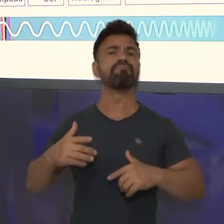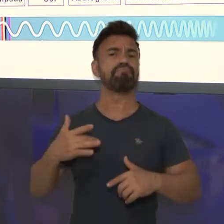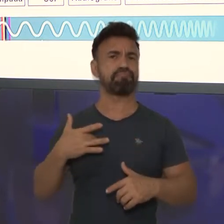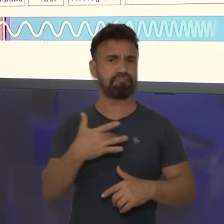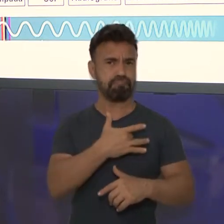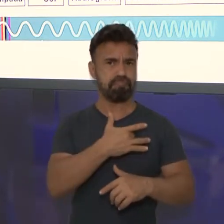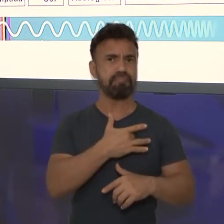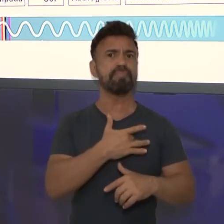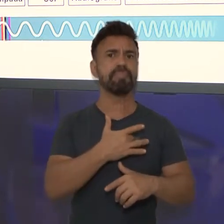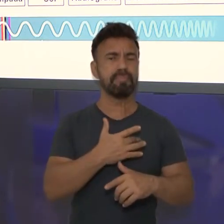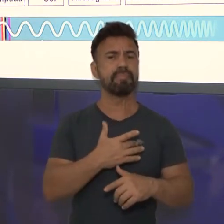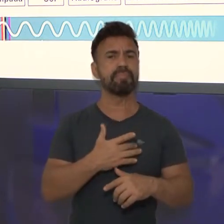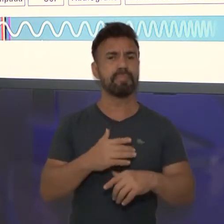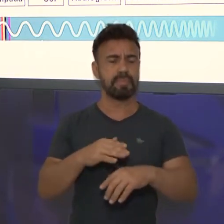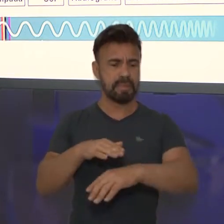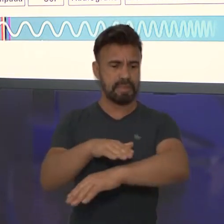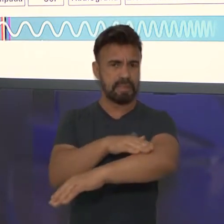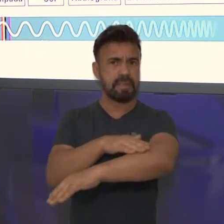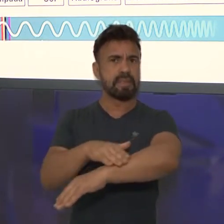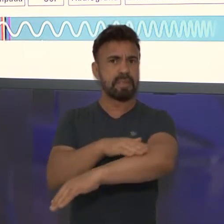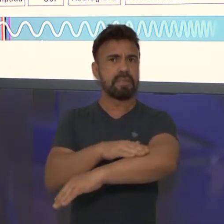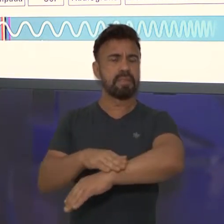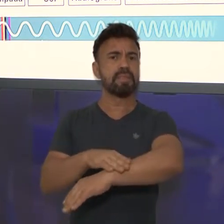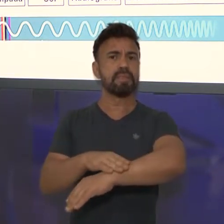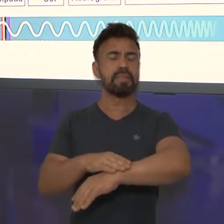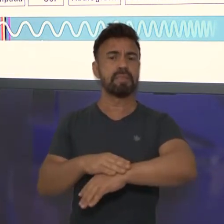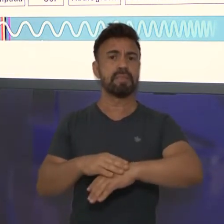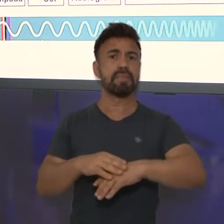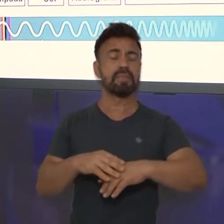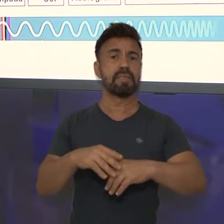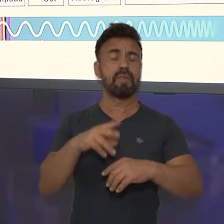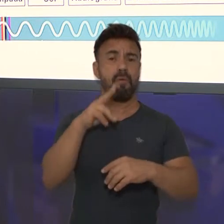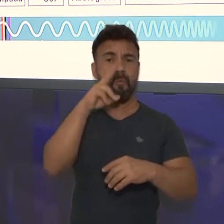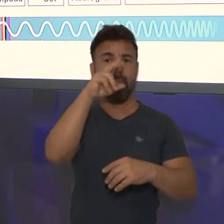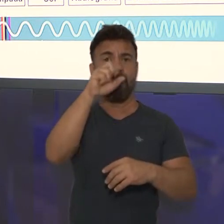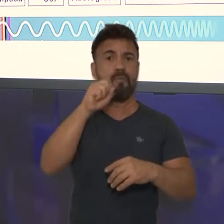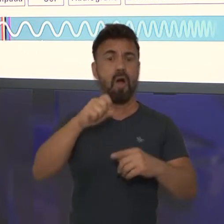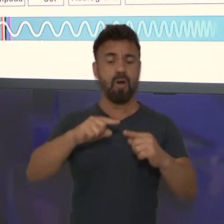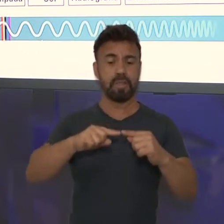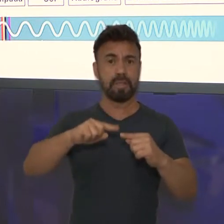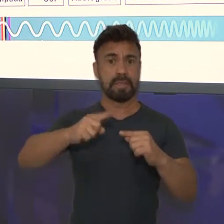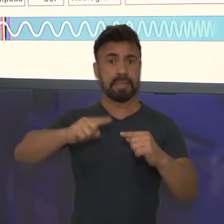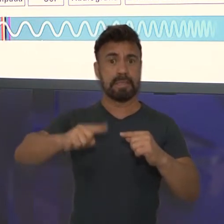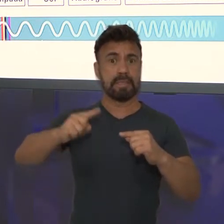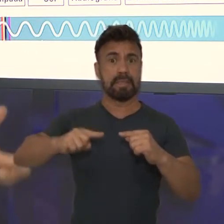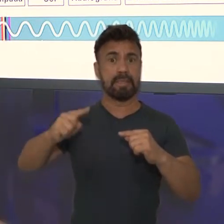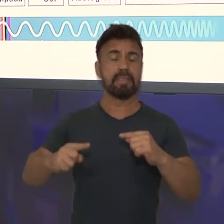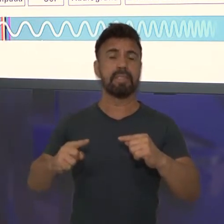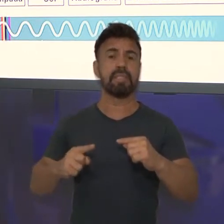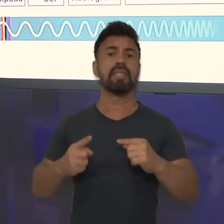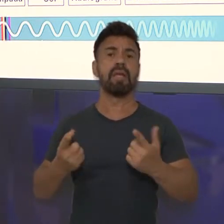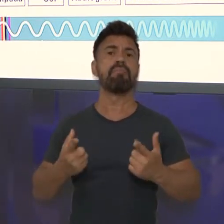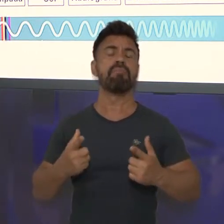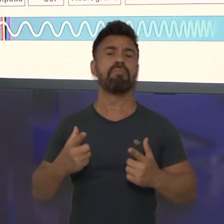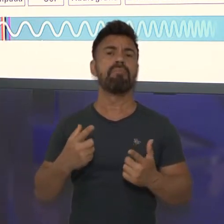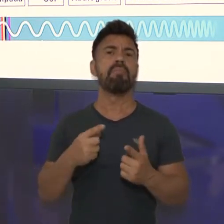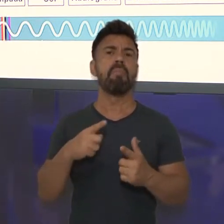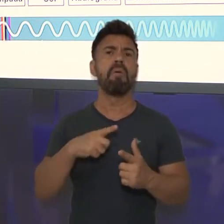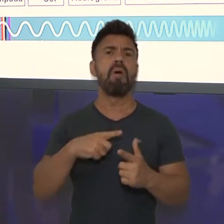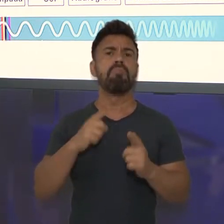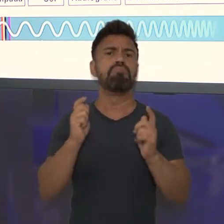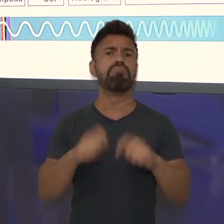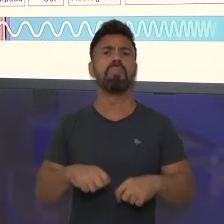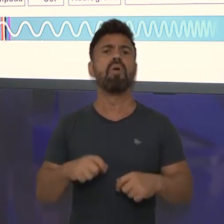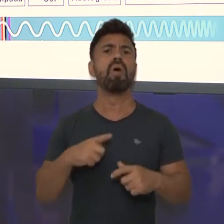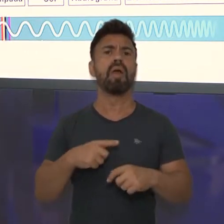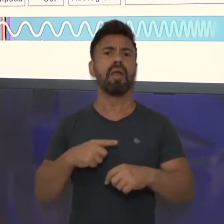a agitação, a sua energia, a frequência é tão grande que a emissão de energia é alta. Então, isso provoca, né? Isso faz com que